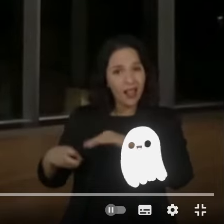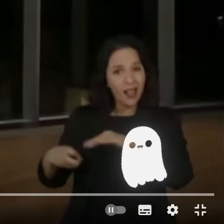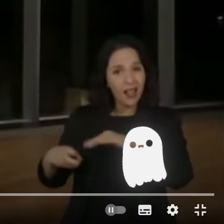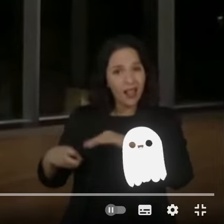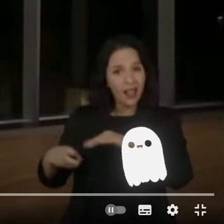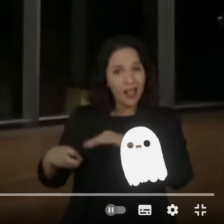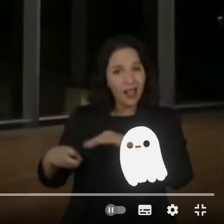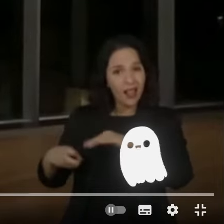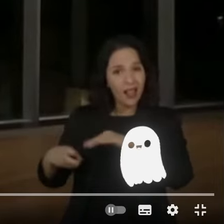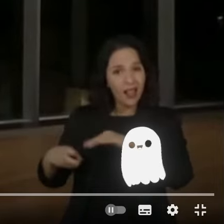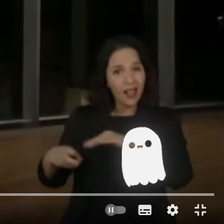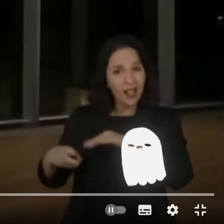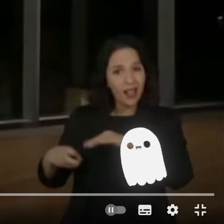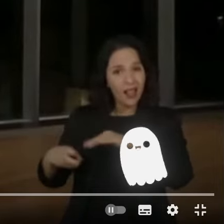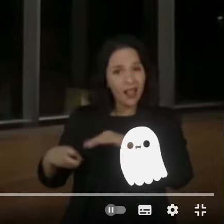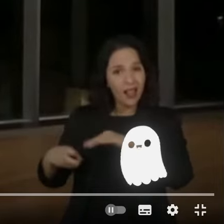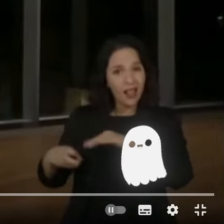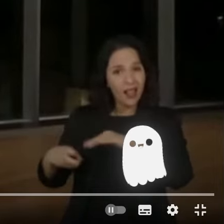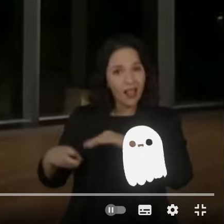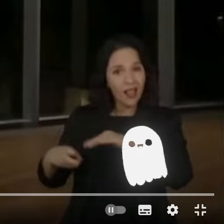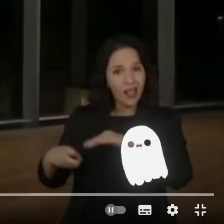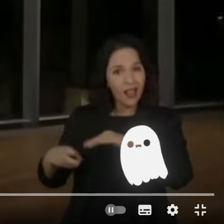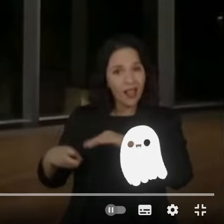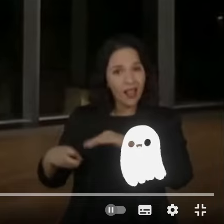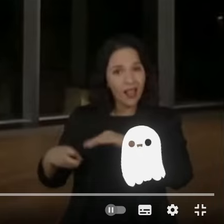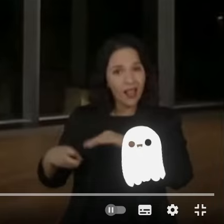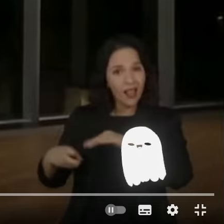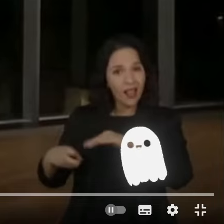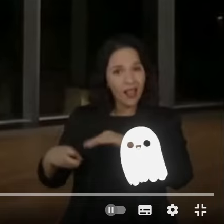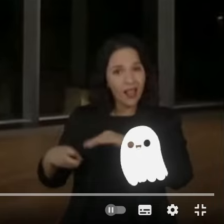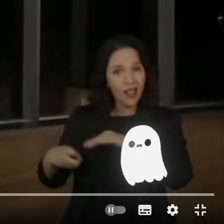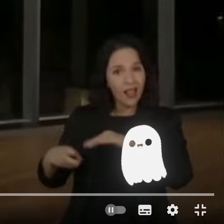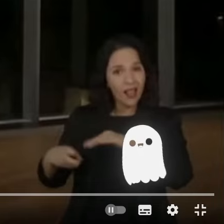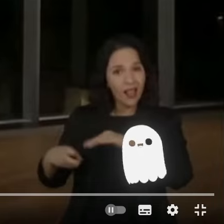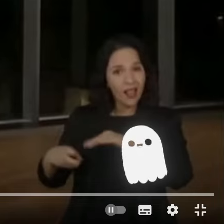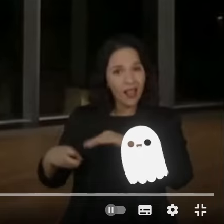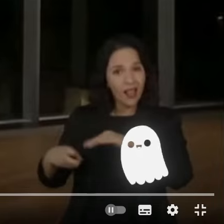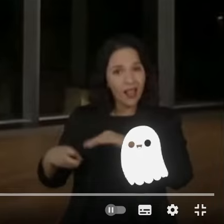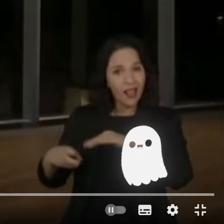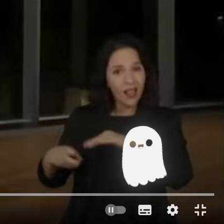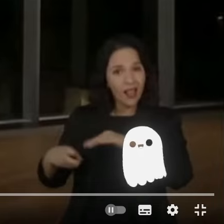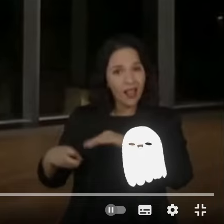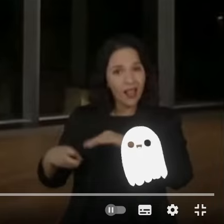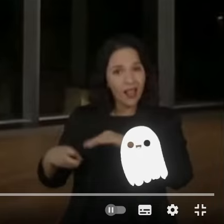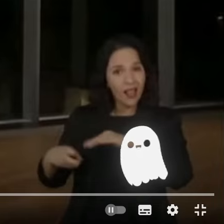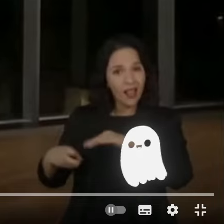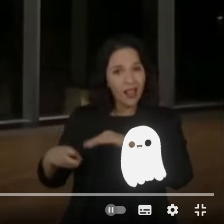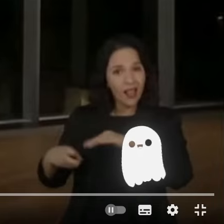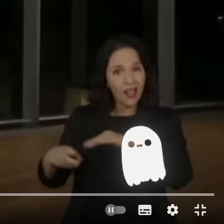nada mais. Isabel, estou muito orgulhosa de ti por tirar Lila Cília ao ninho.